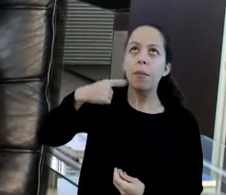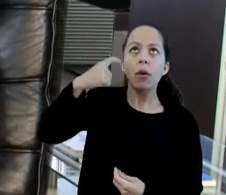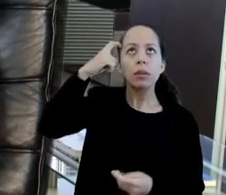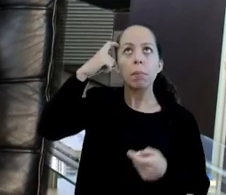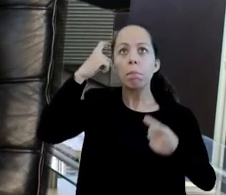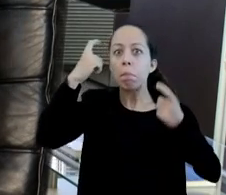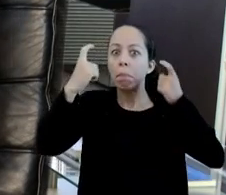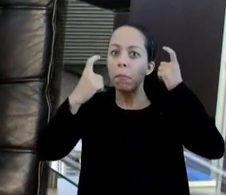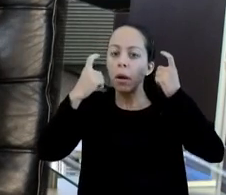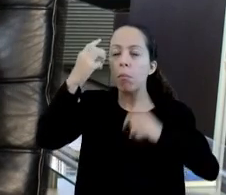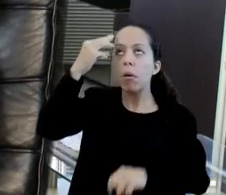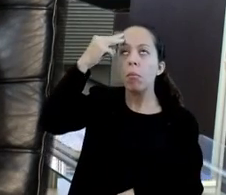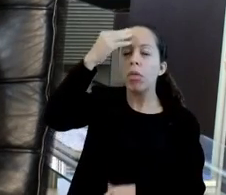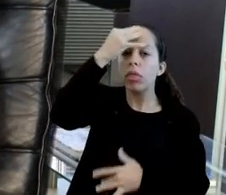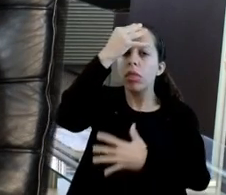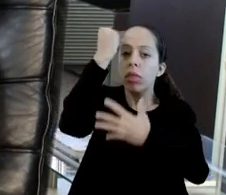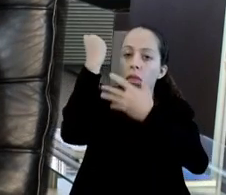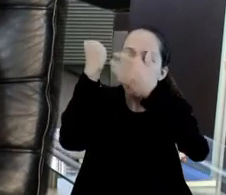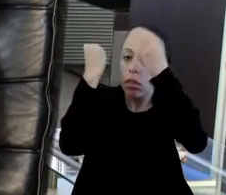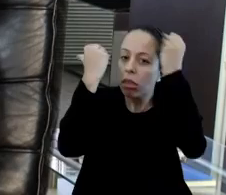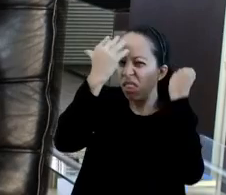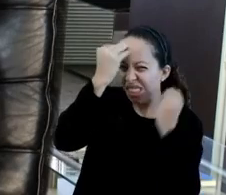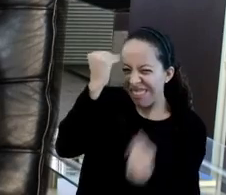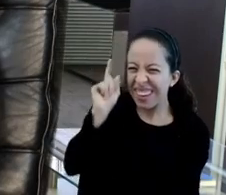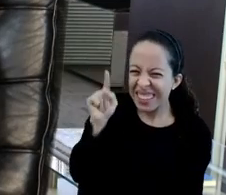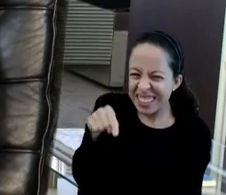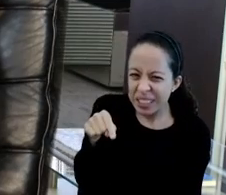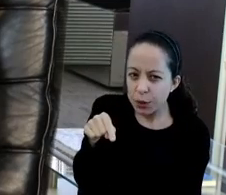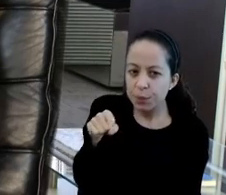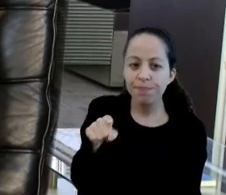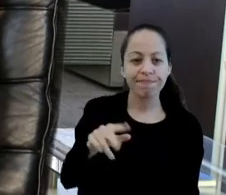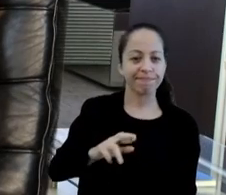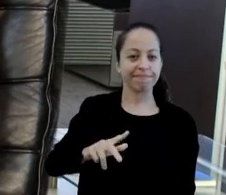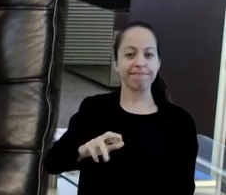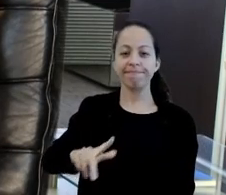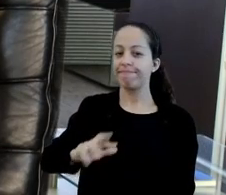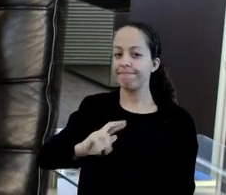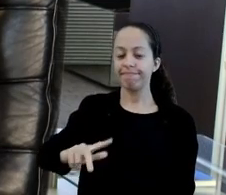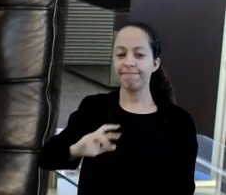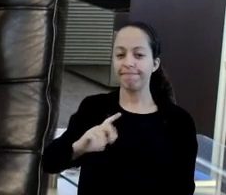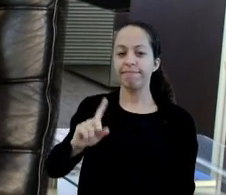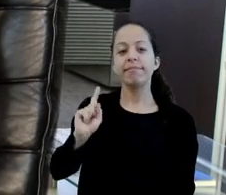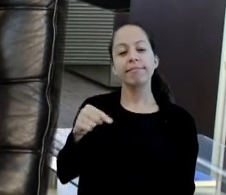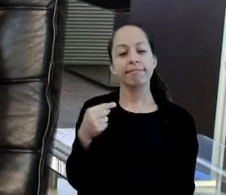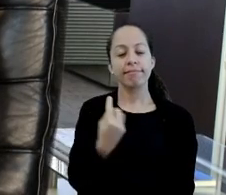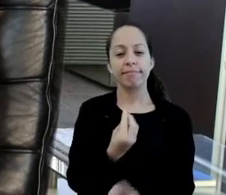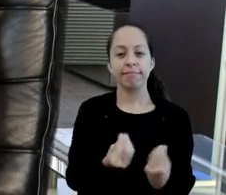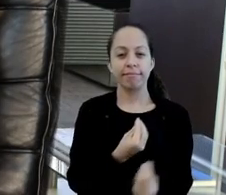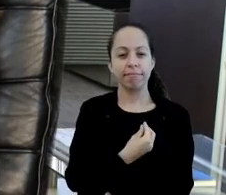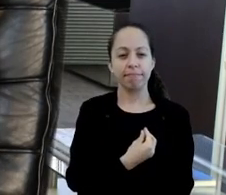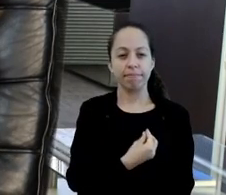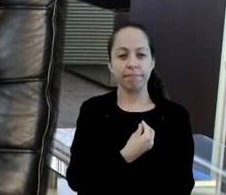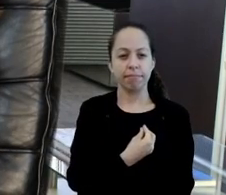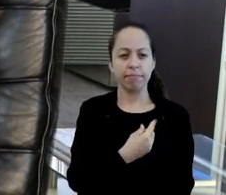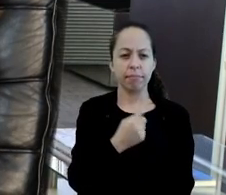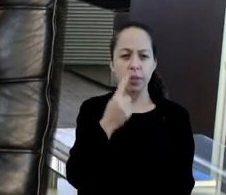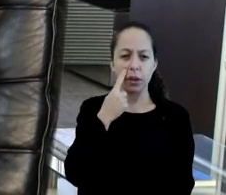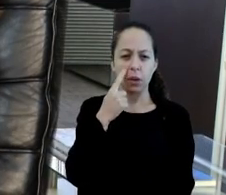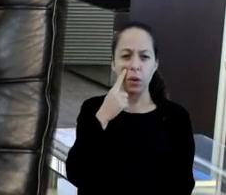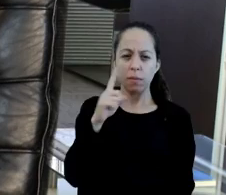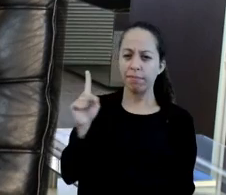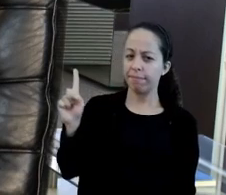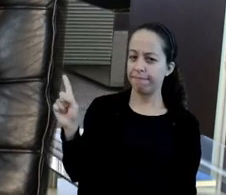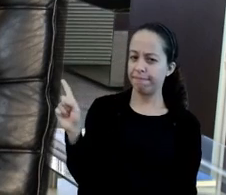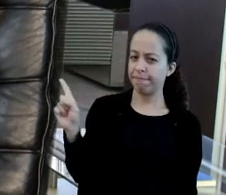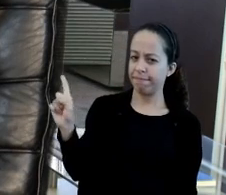no sentido de tudo que nos acontece em nossa vida. Então, olha o meu simples